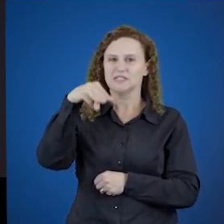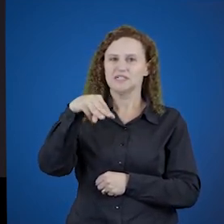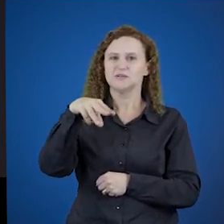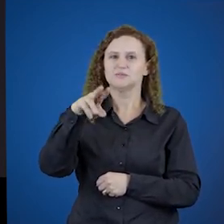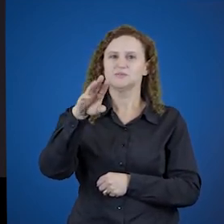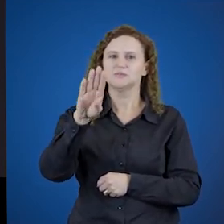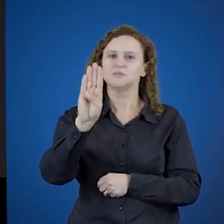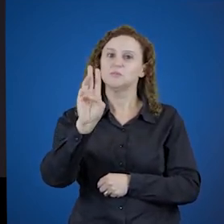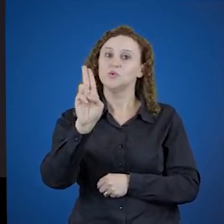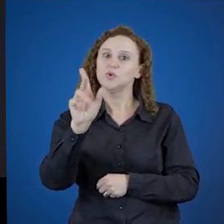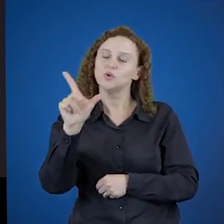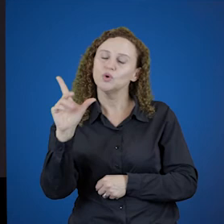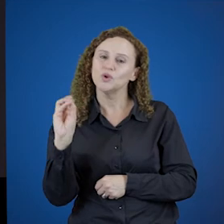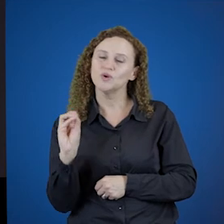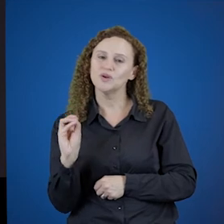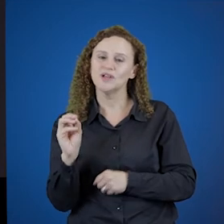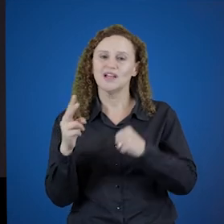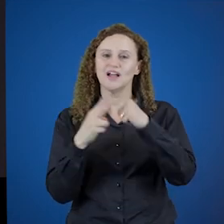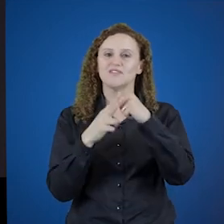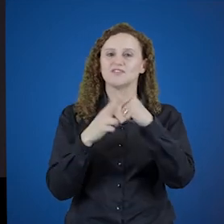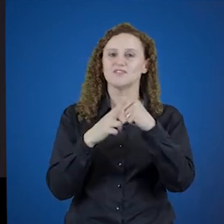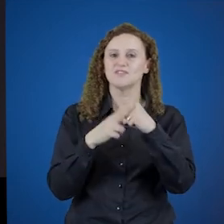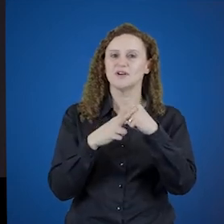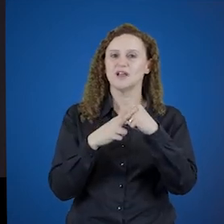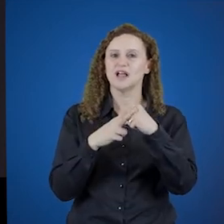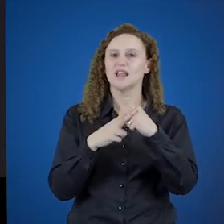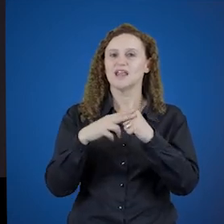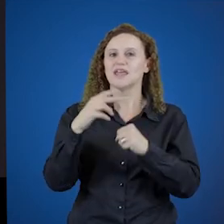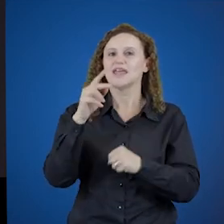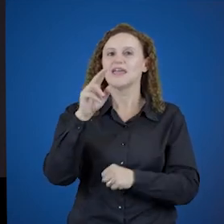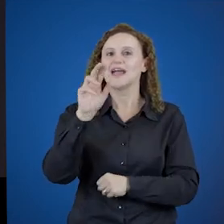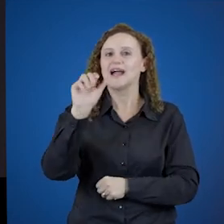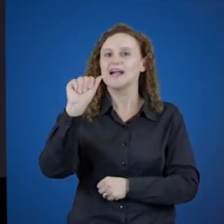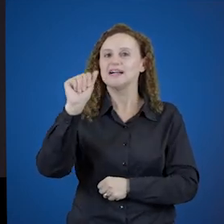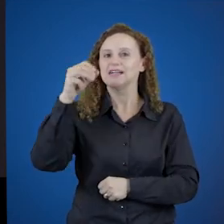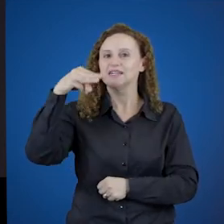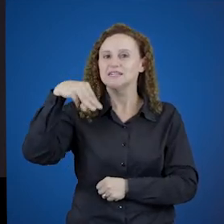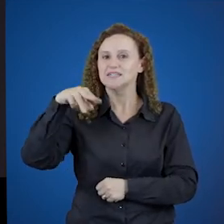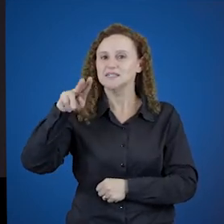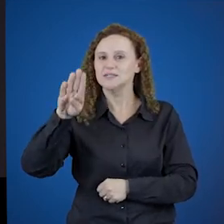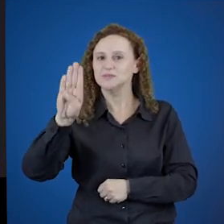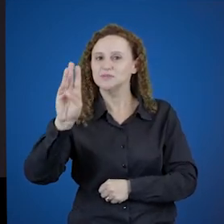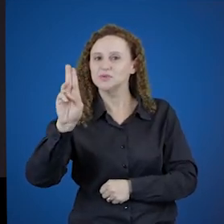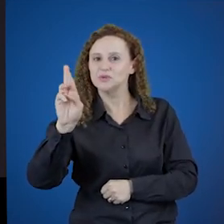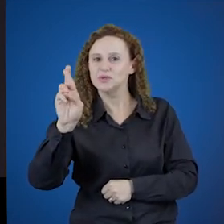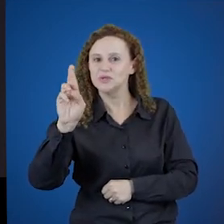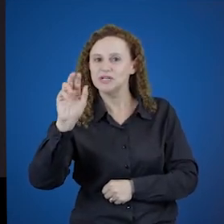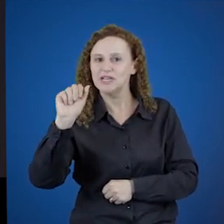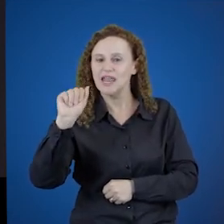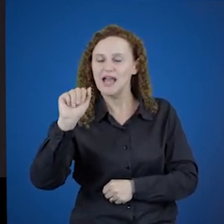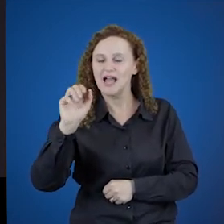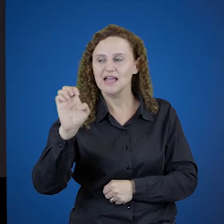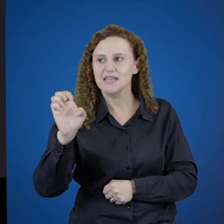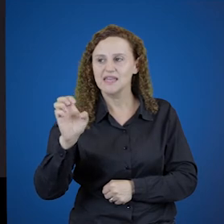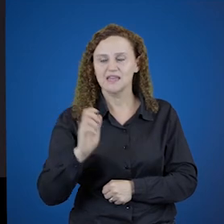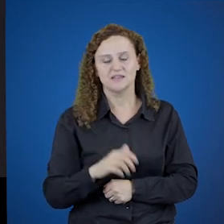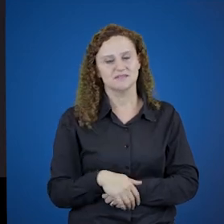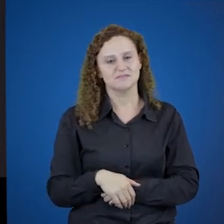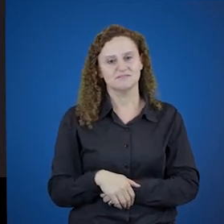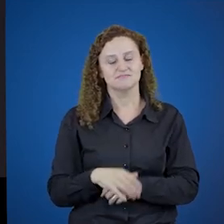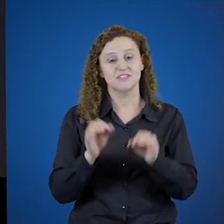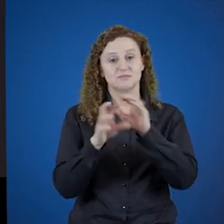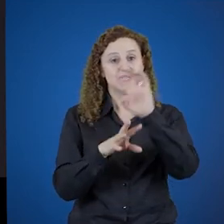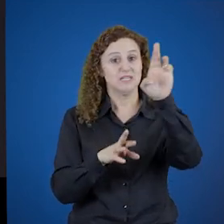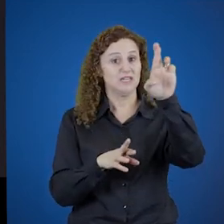ambulo porque a forma do verbo andar ou passear é ambulare daí então o termo